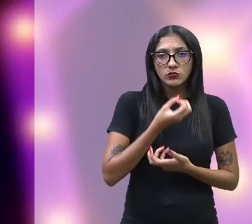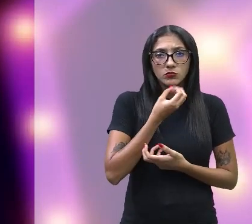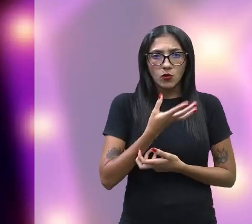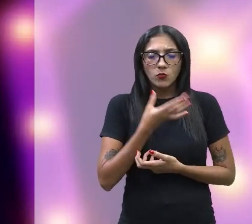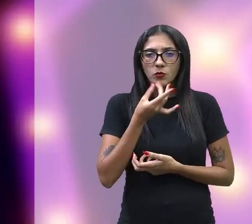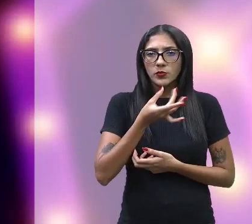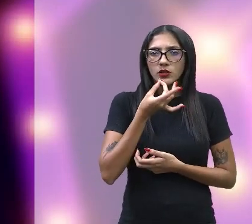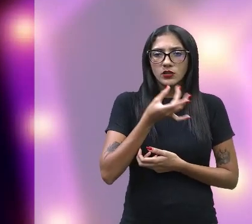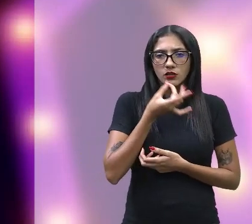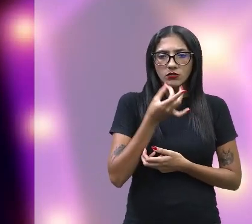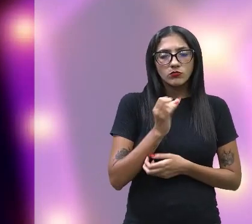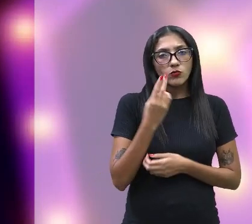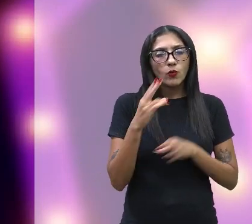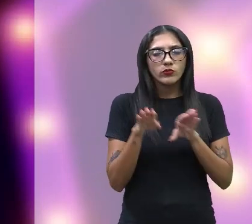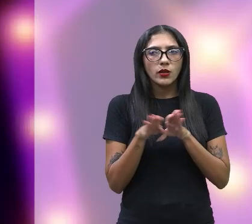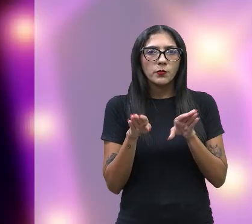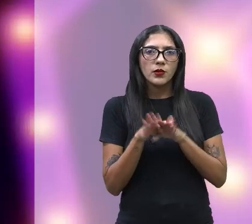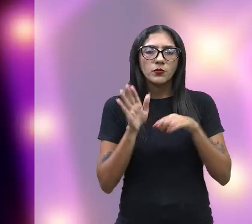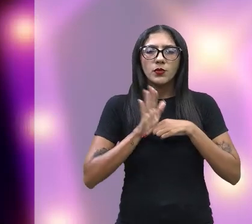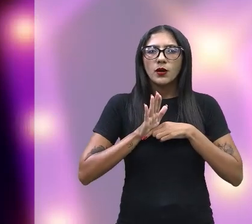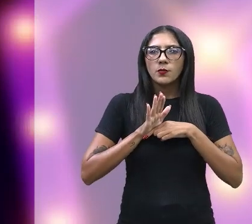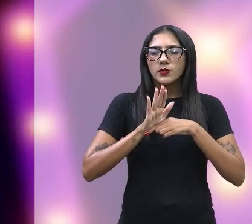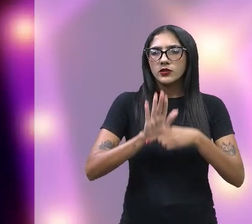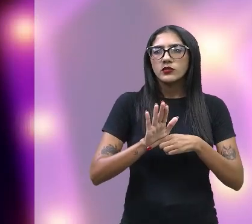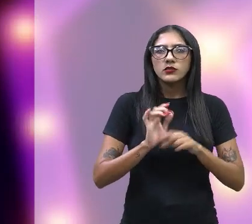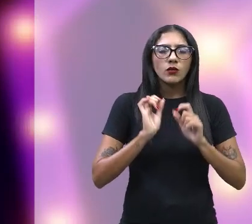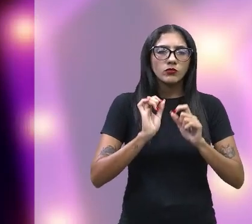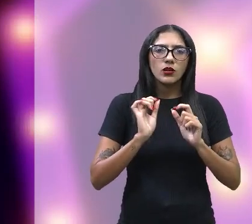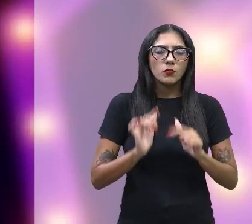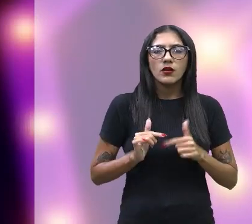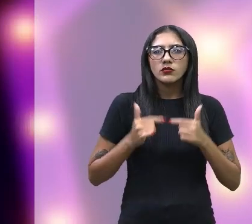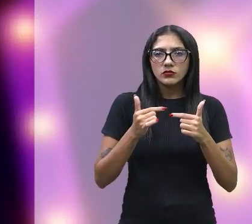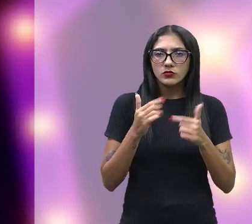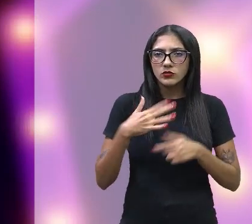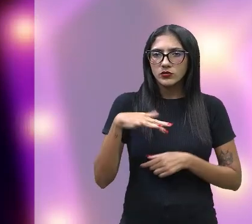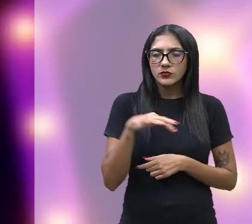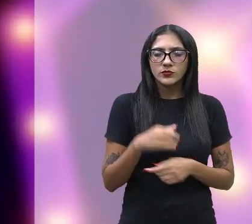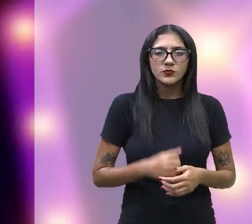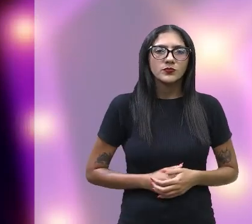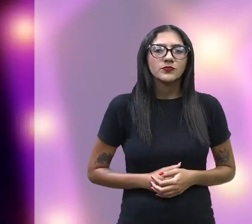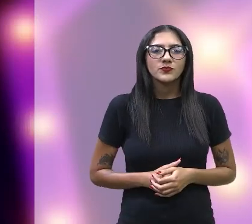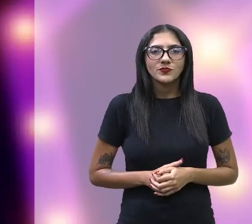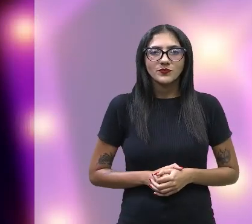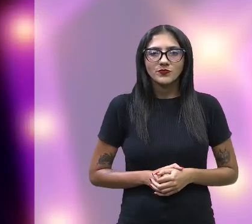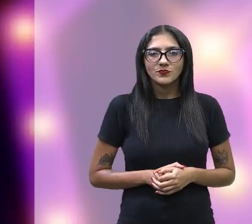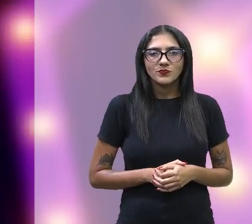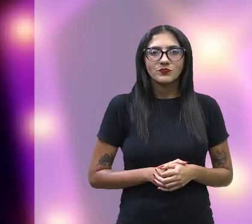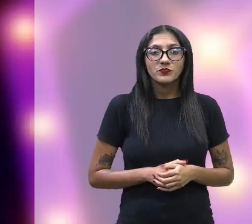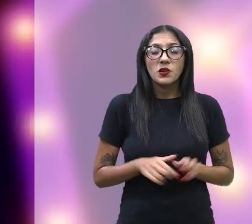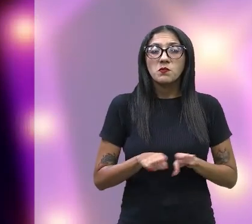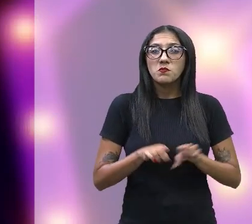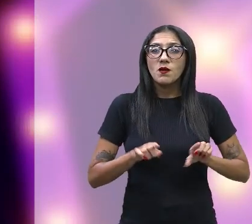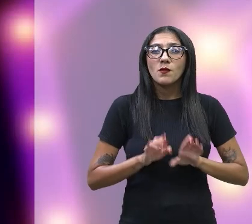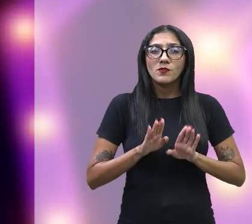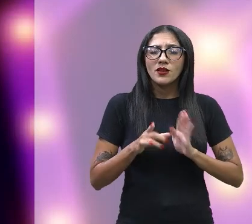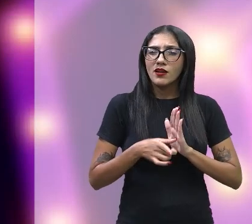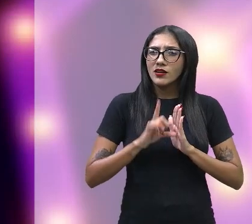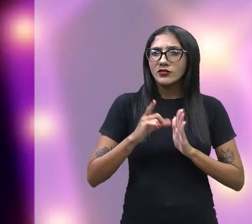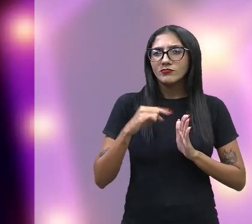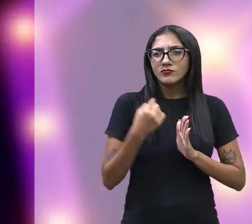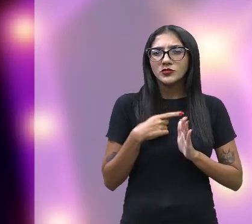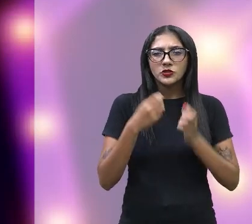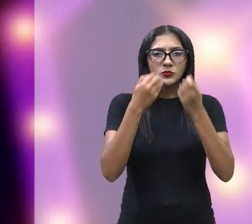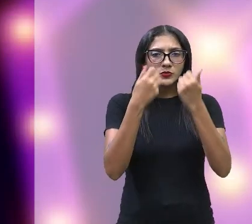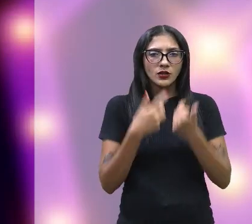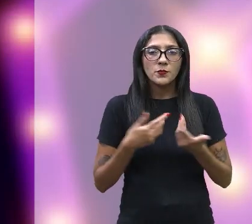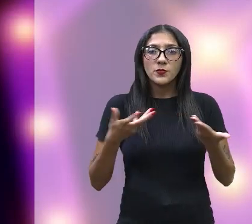Ou mesmo para resolver alguma coisa, que aí seria a denúncia, ok? Mas antes de entrarmos nessas questões propriamente dita,